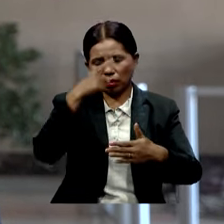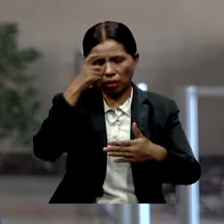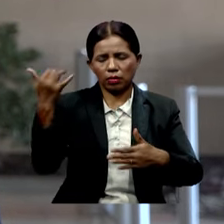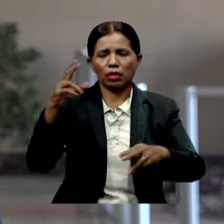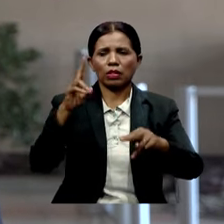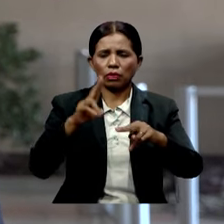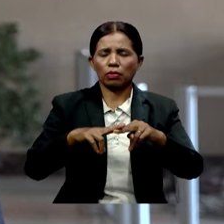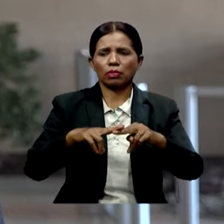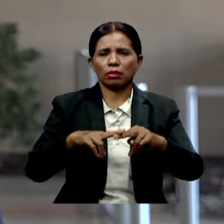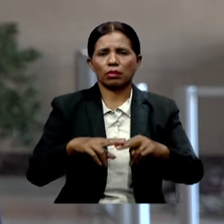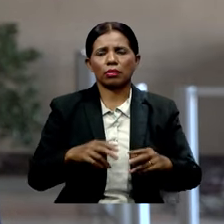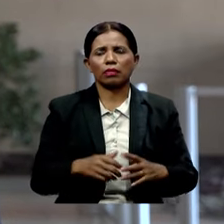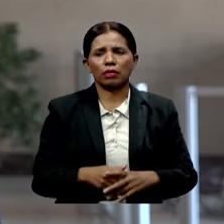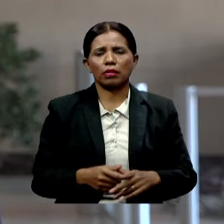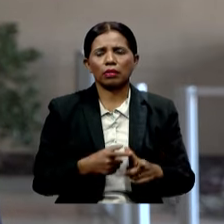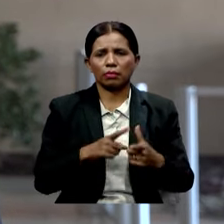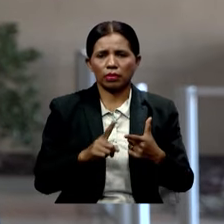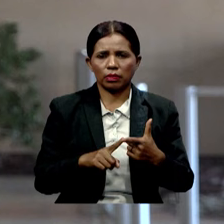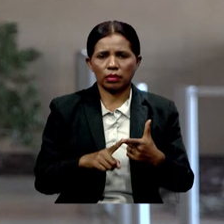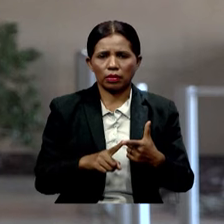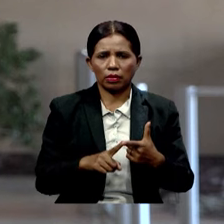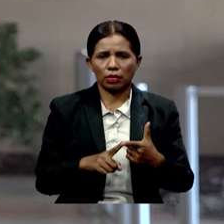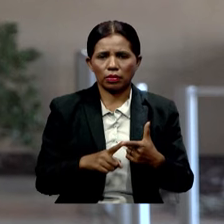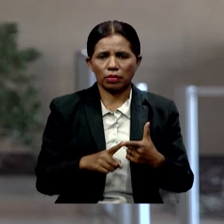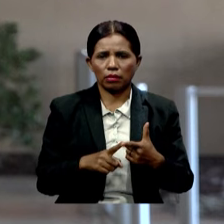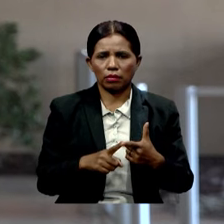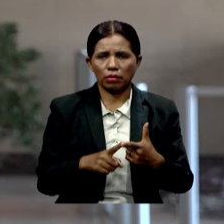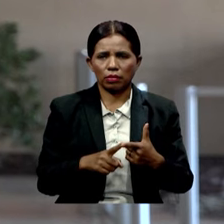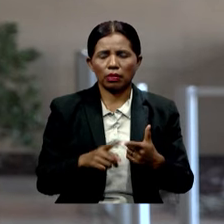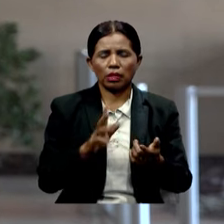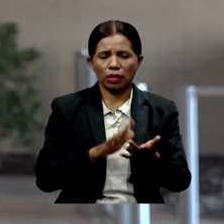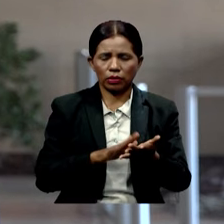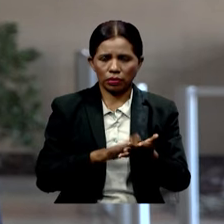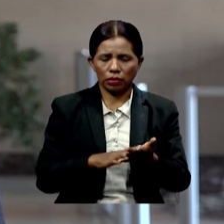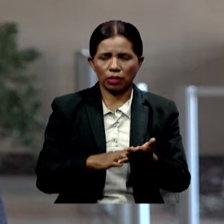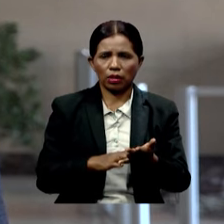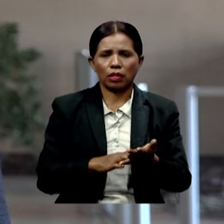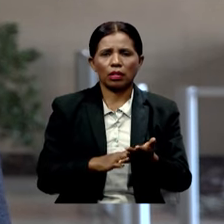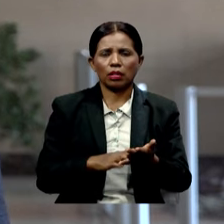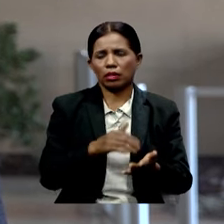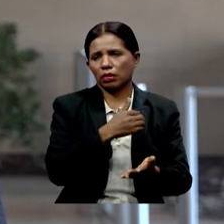e arrai. Temos a escola, se dá com